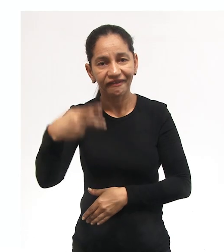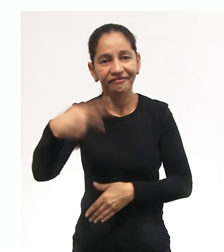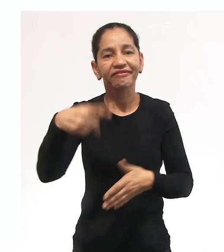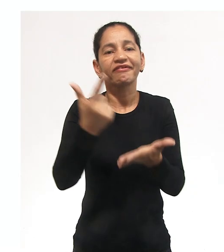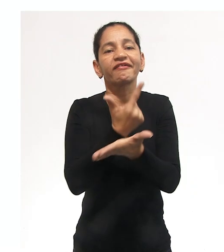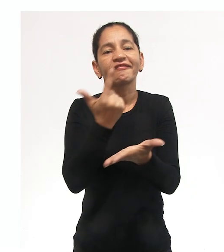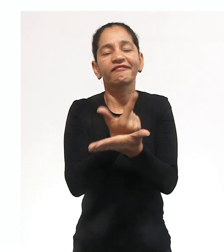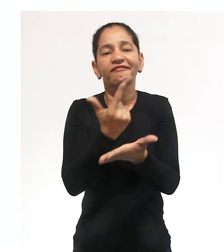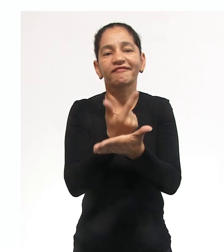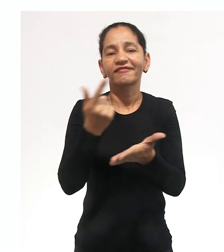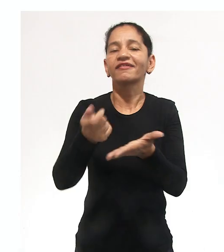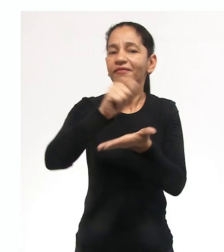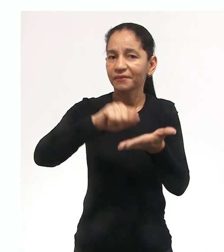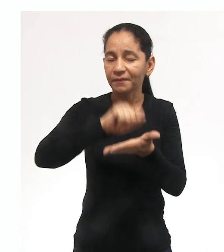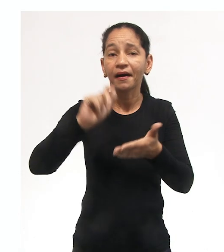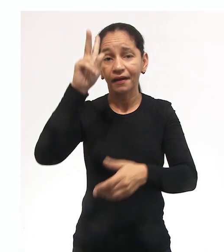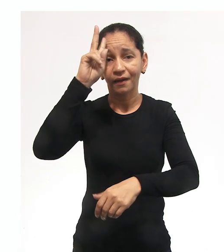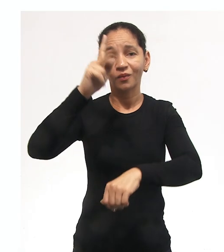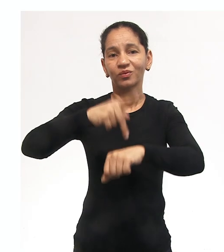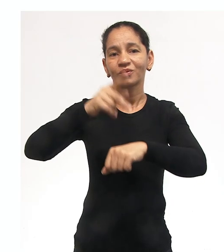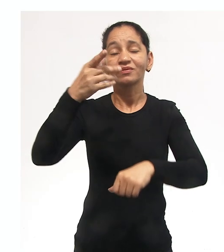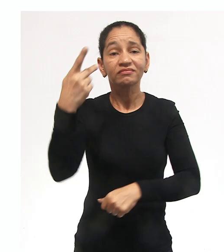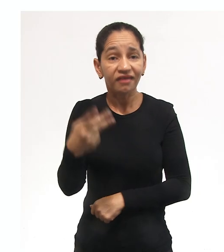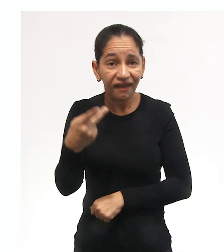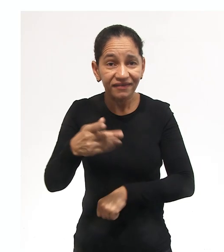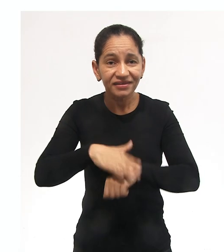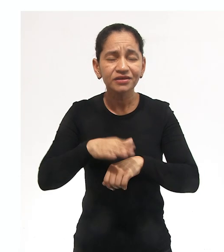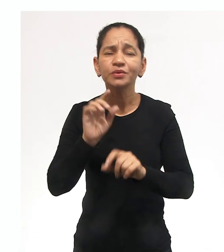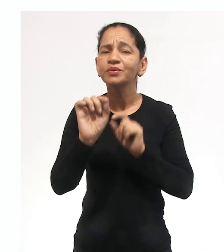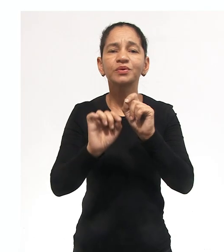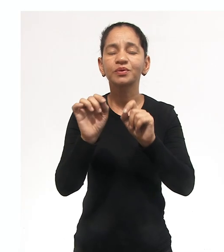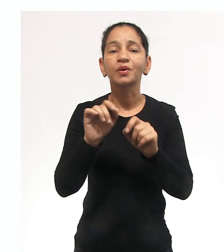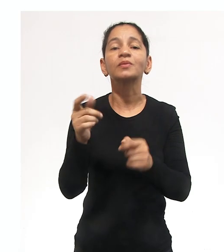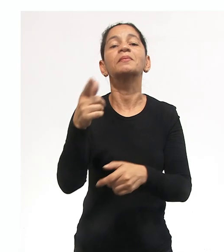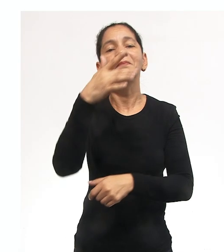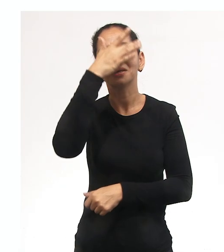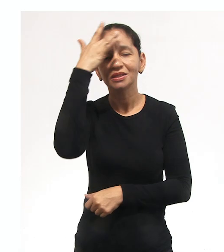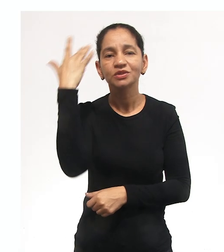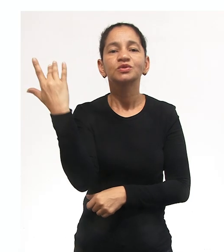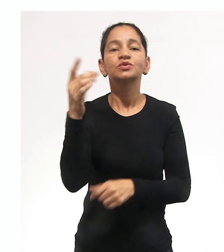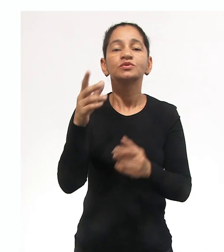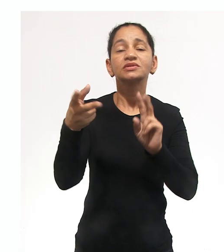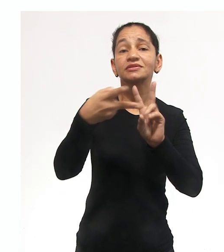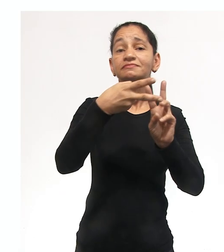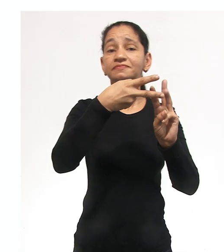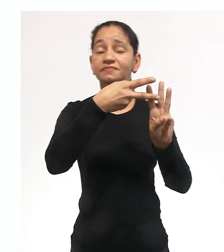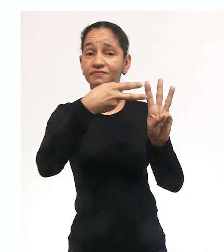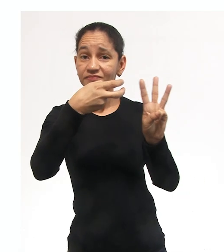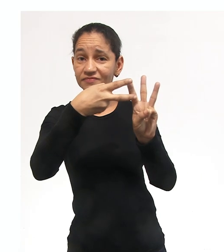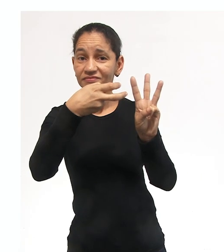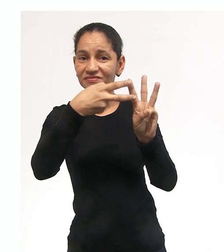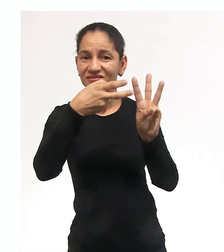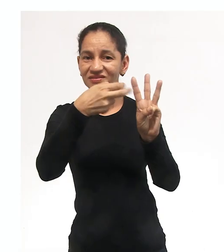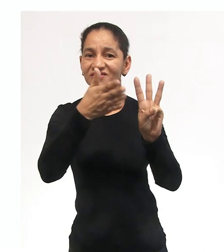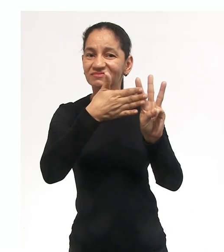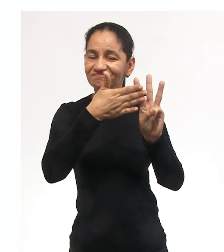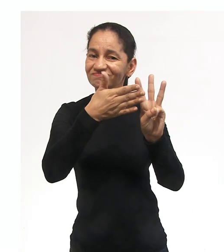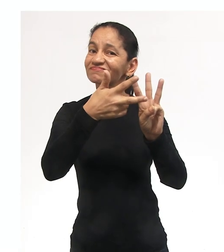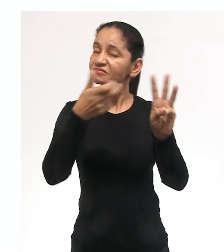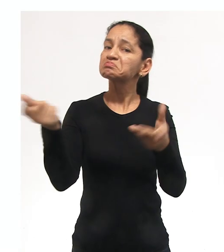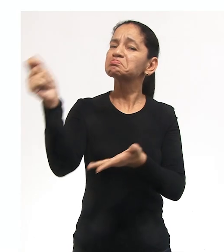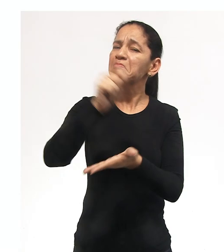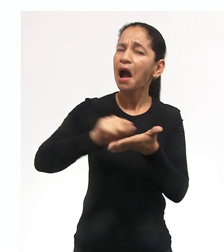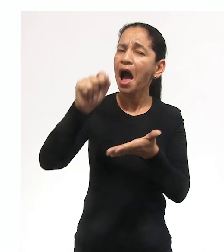trabalhar as produções dos escritores de nossa região. E aqui o que eu trago? Escritores